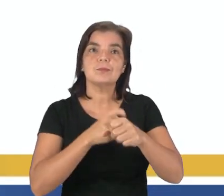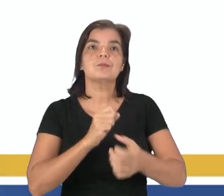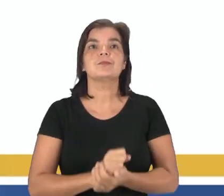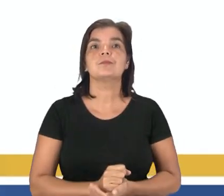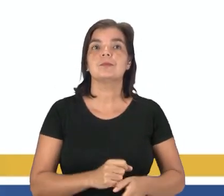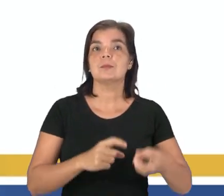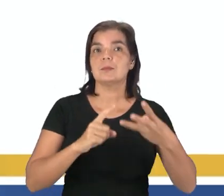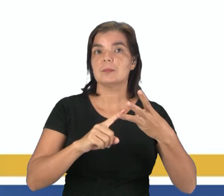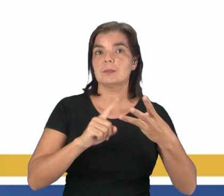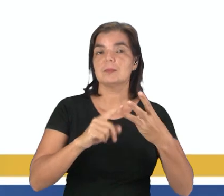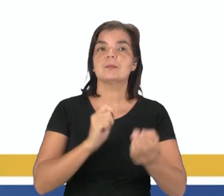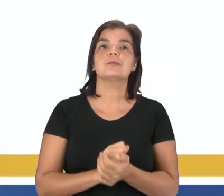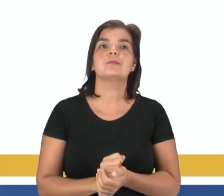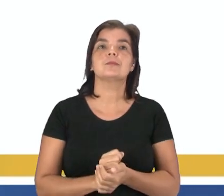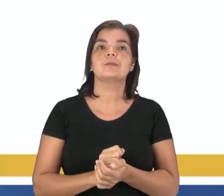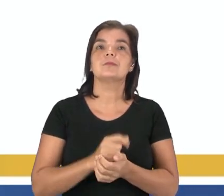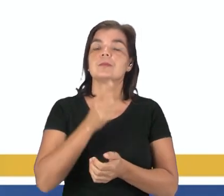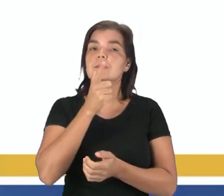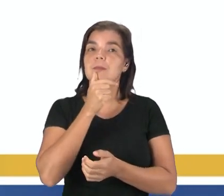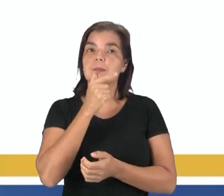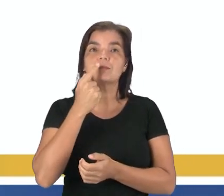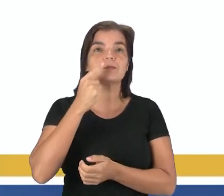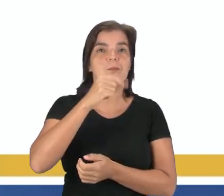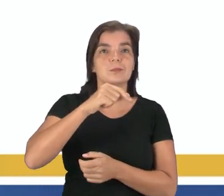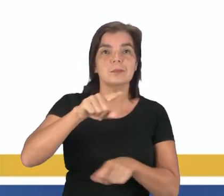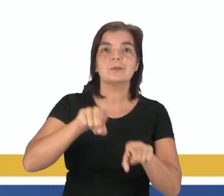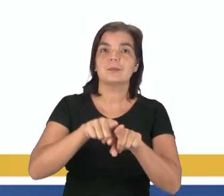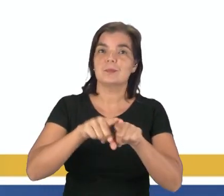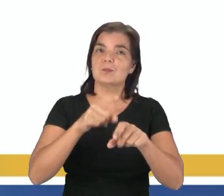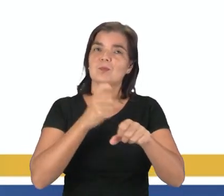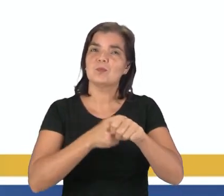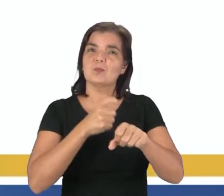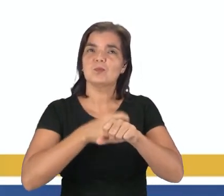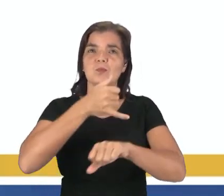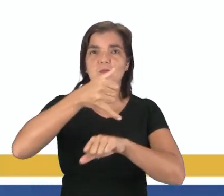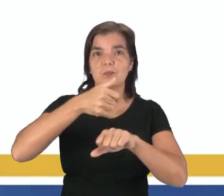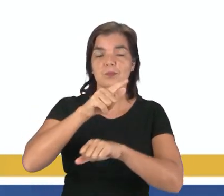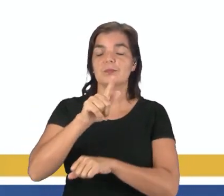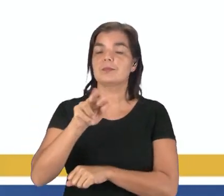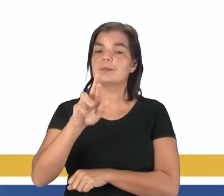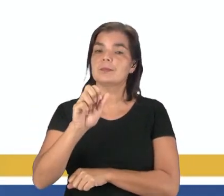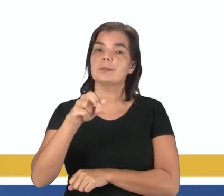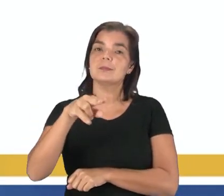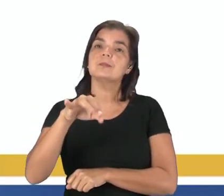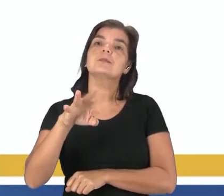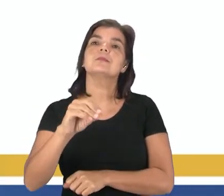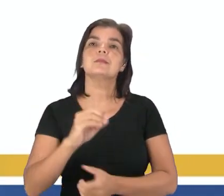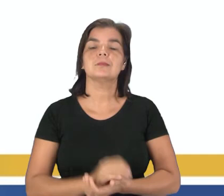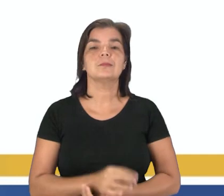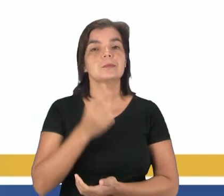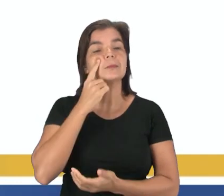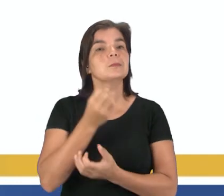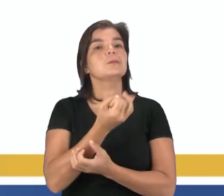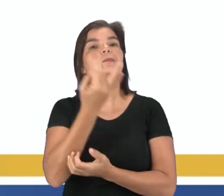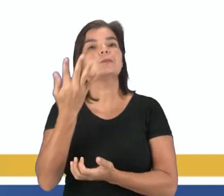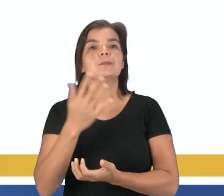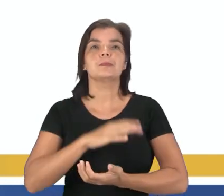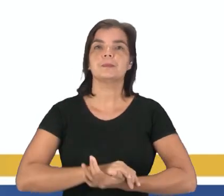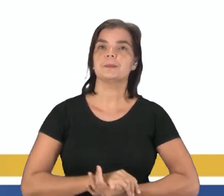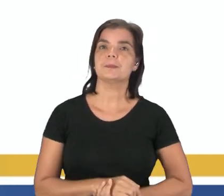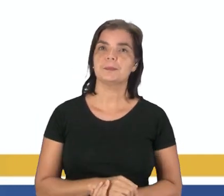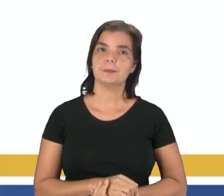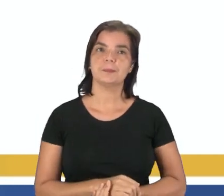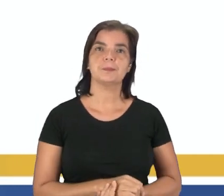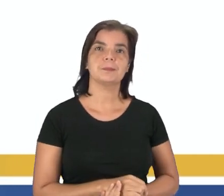gás e gelo. Na terceira, água salgada, gelo, óleo e granito. E aí?